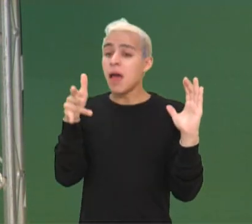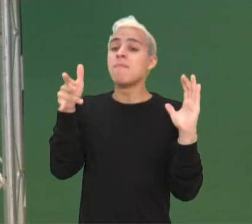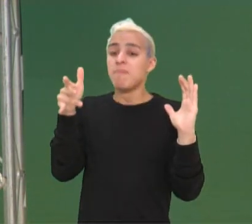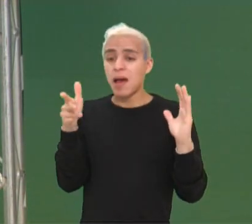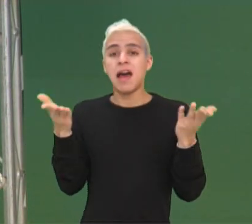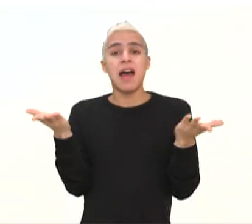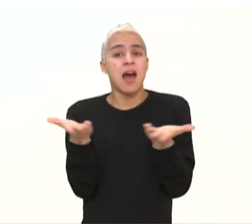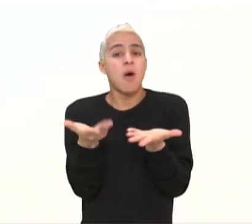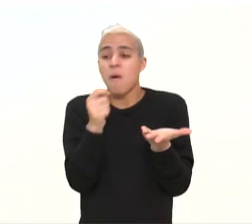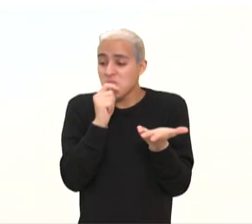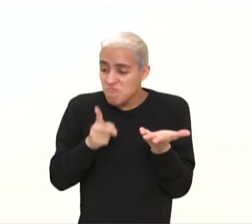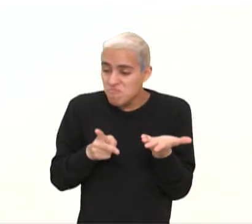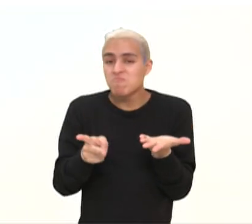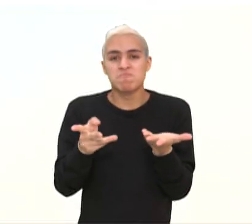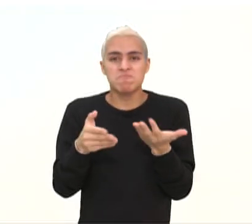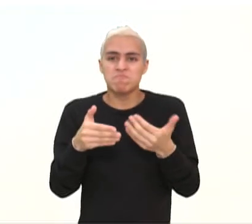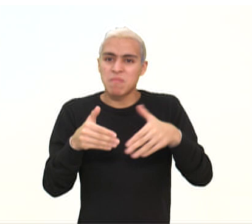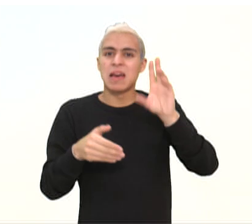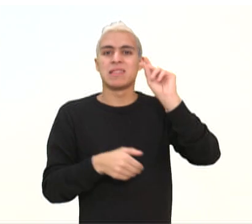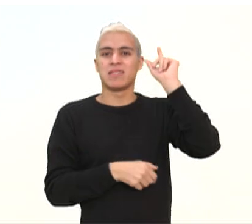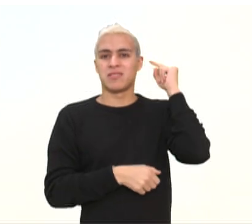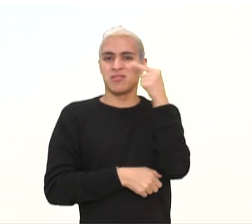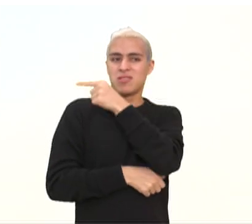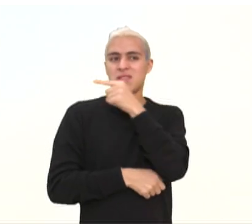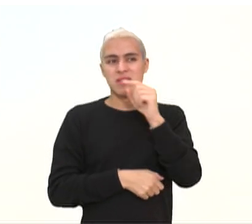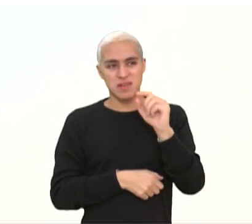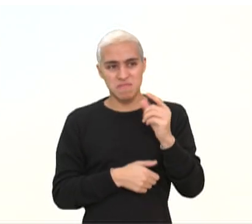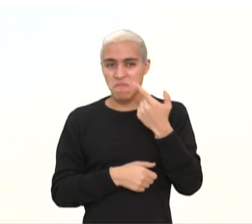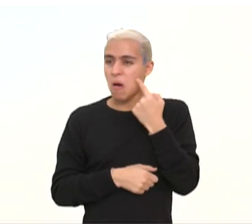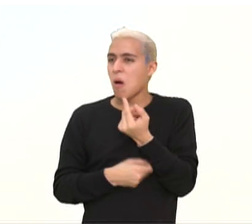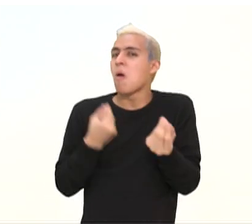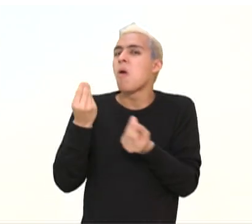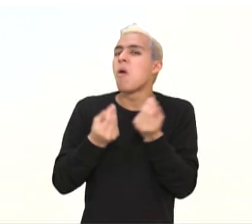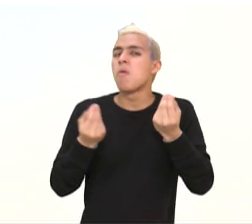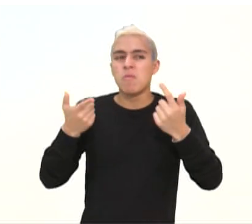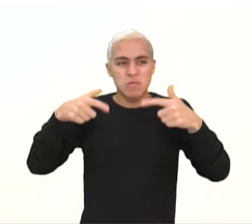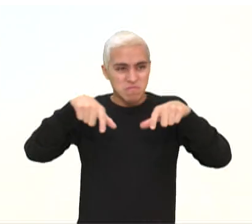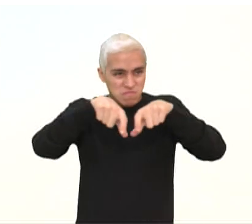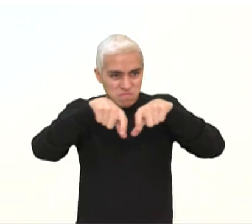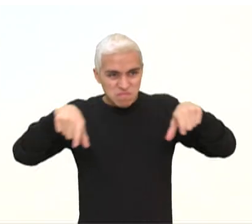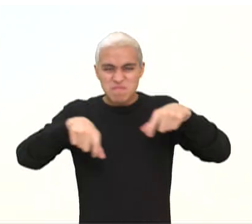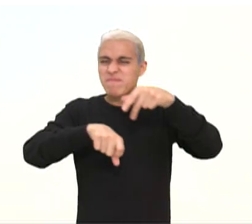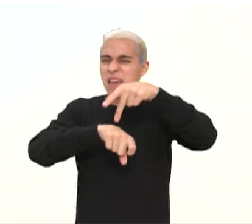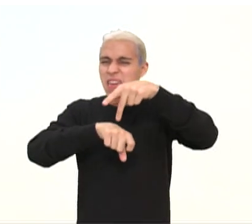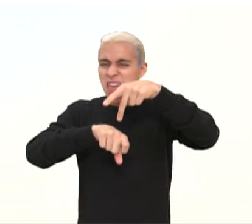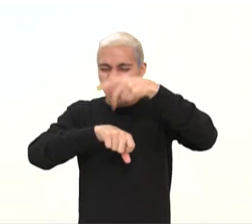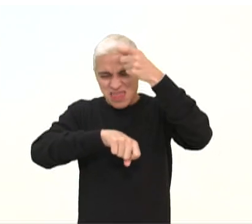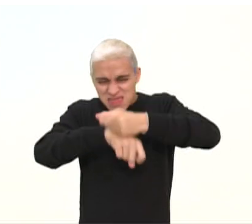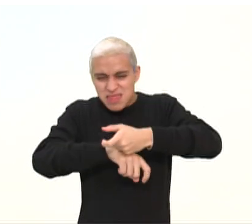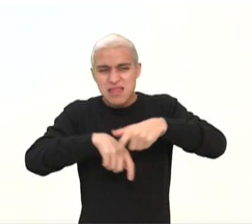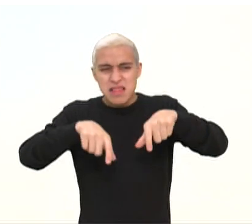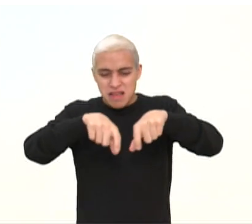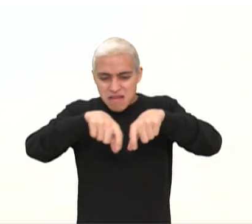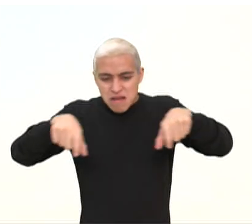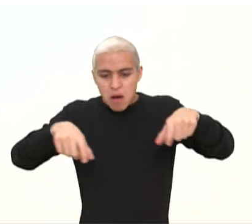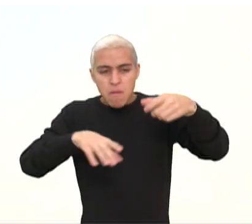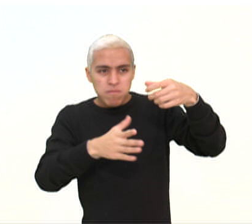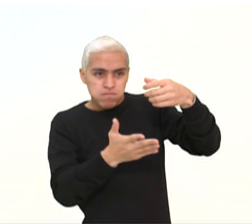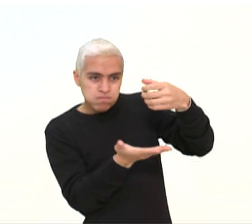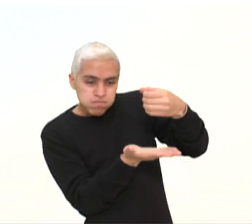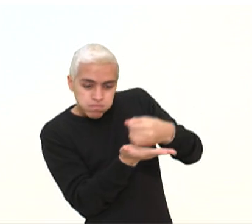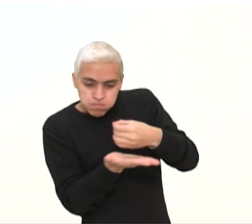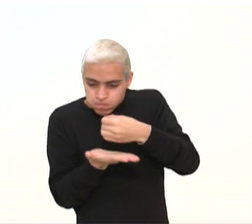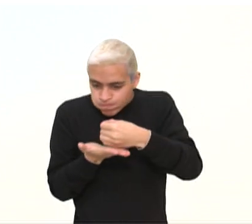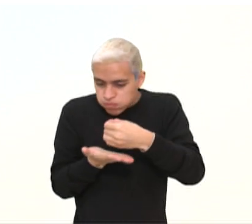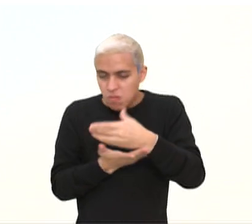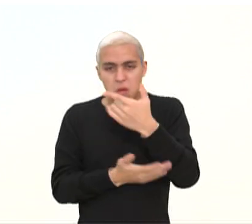aí. Olha como que é a forma do jogo, né? Então, de pedra, bem rústico, né? Símbolos que eles usavam,